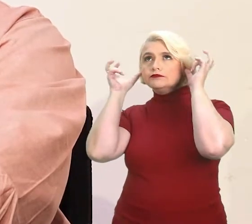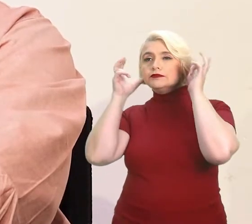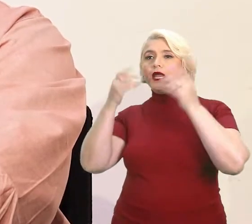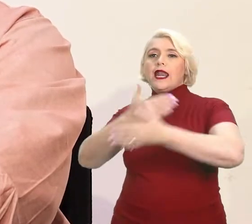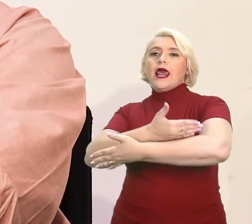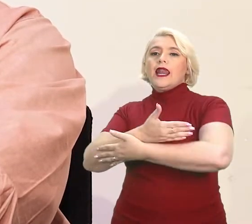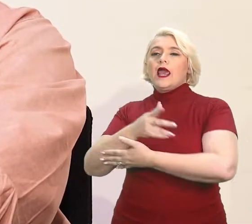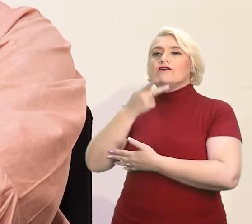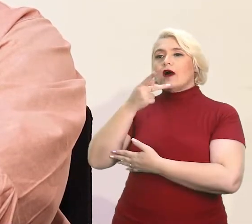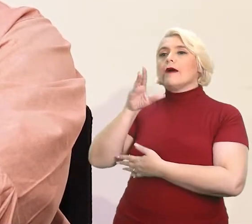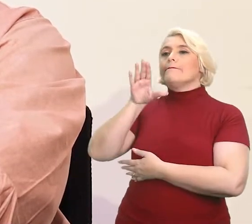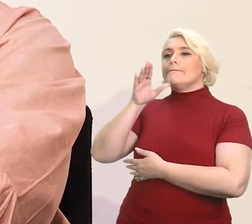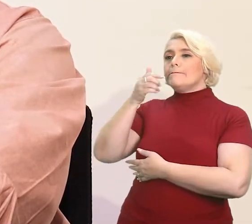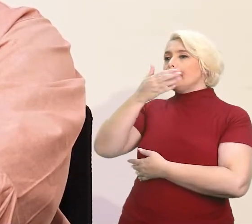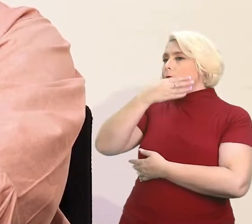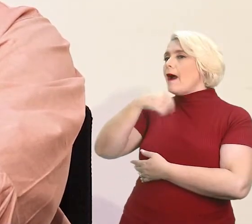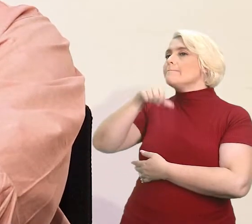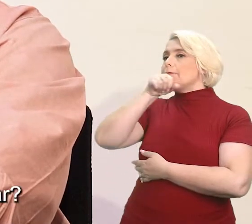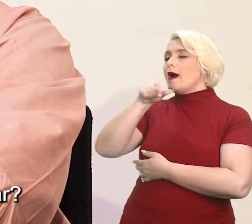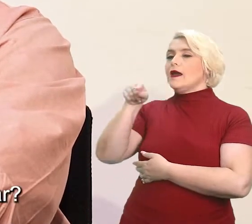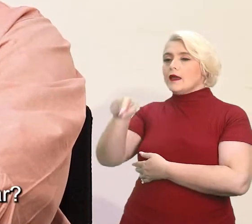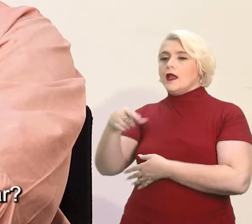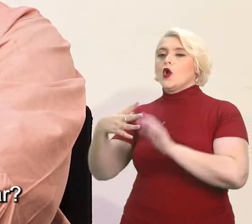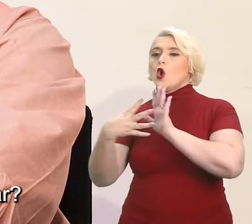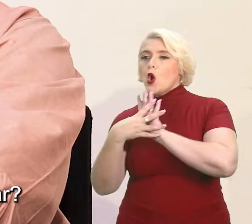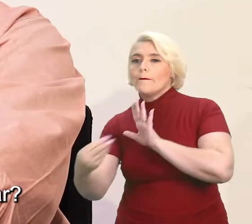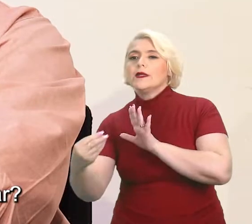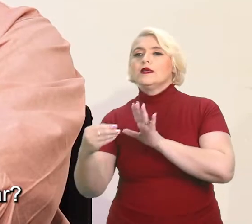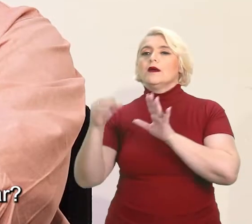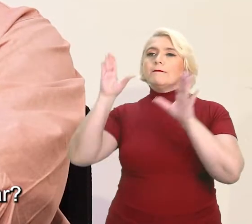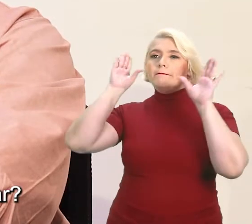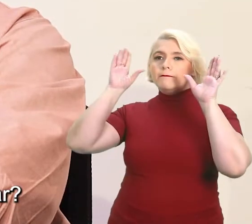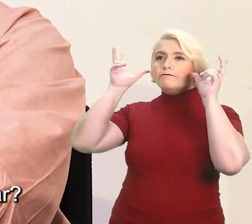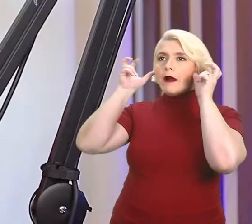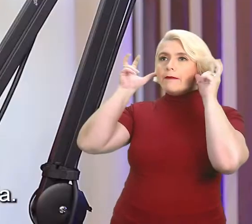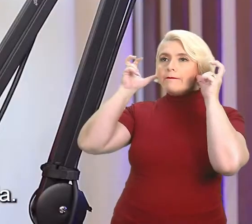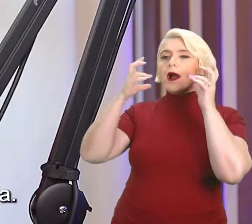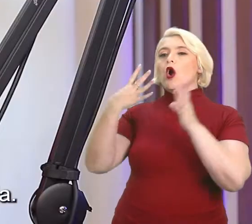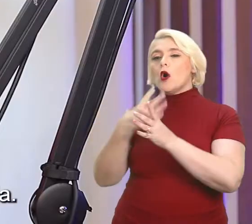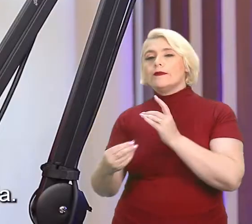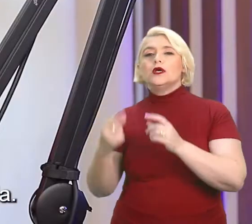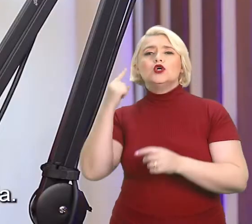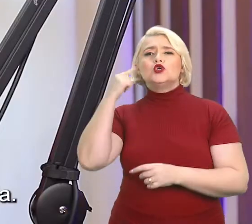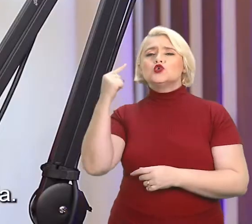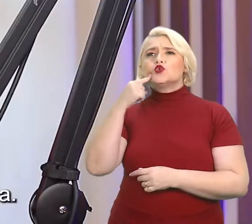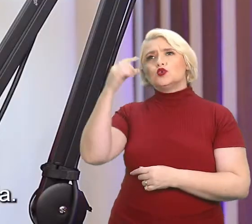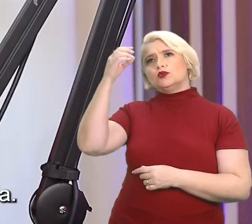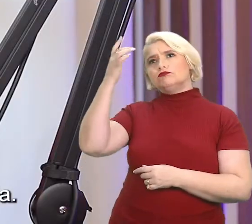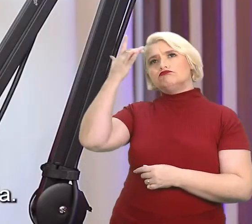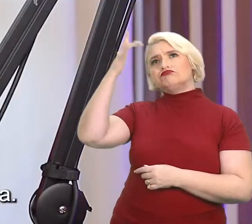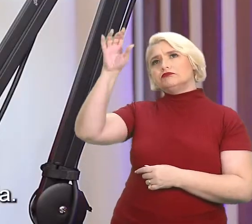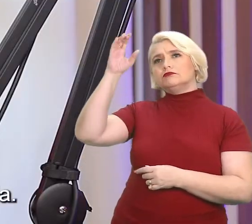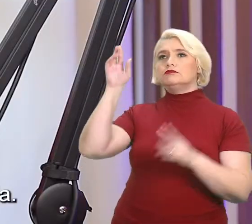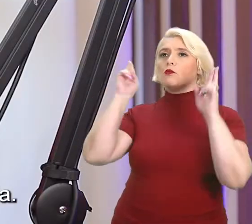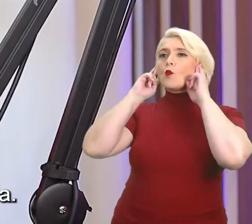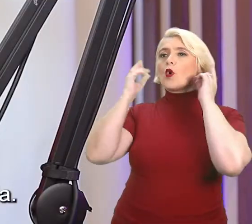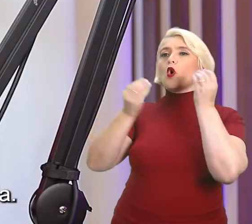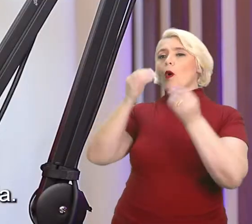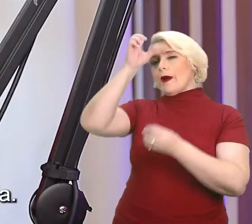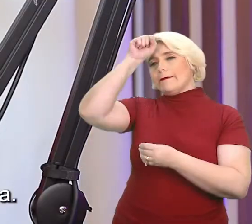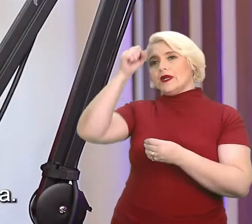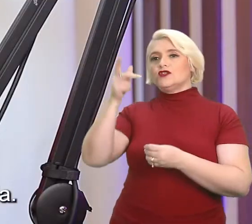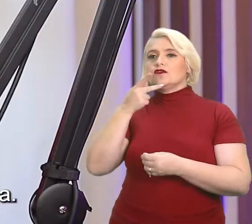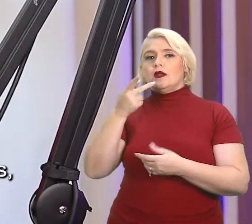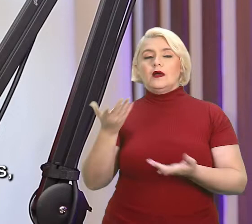neném. Papai. Fala mamãe, mamãe. Surdo não escuta. Como aprender a falar? Então, o Antônio desengavetando